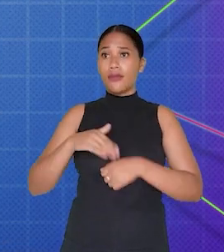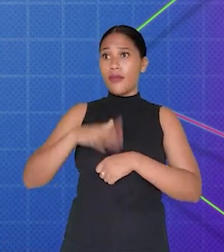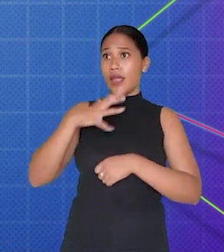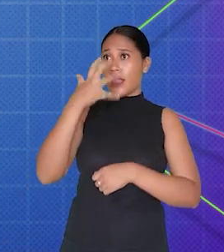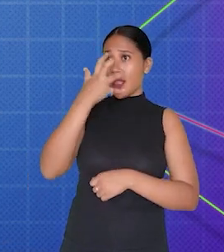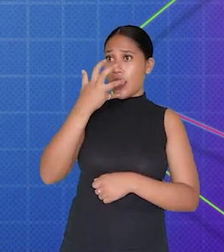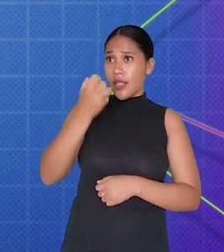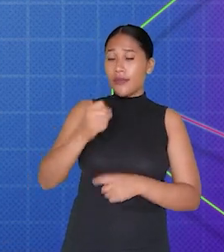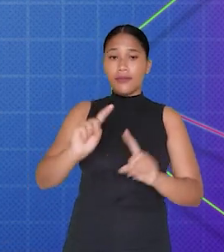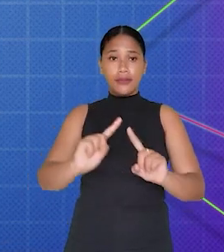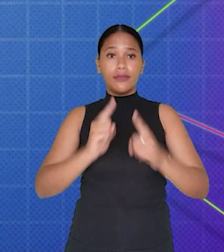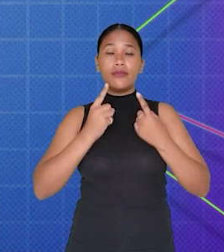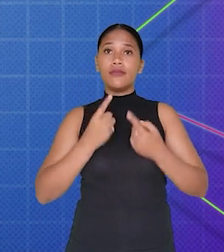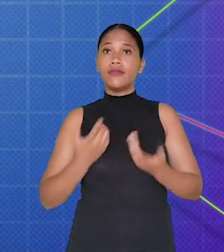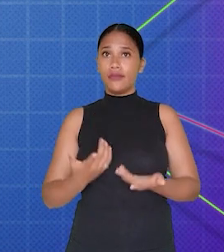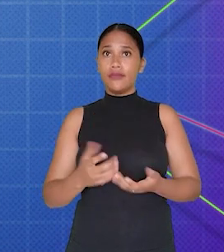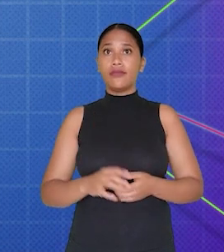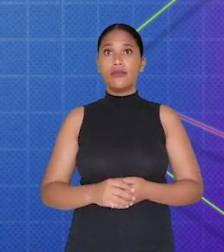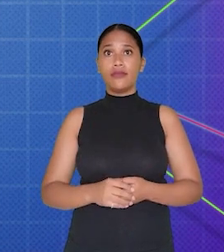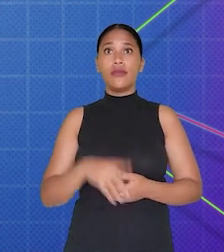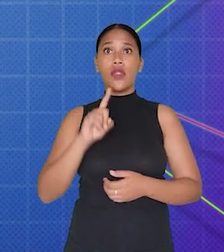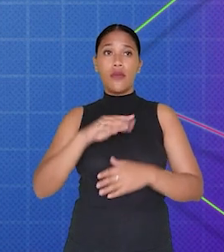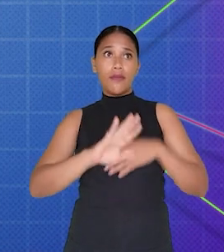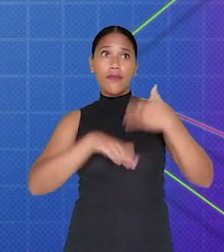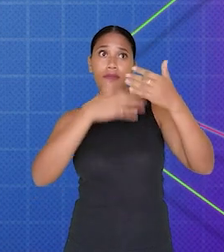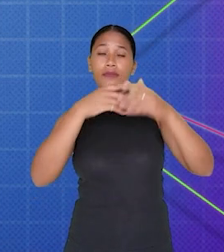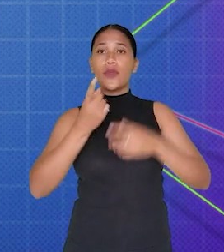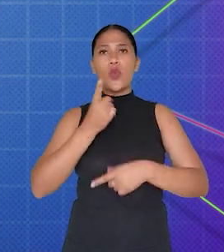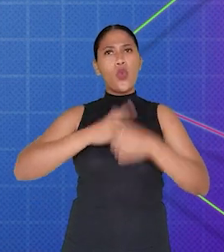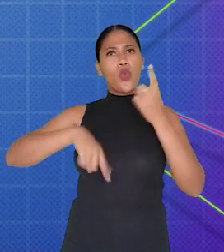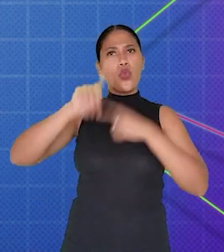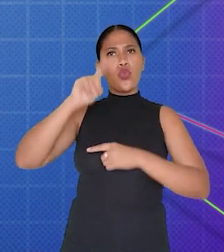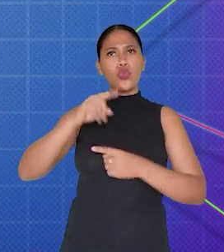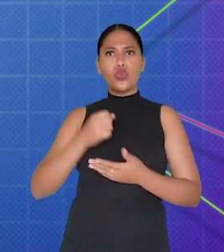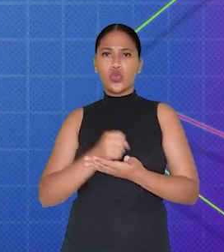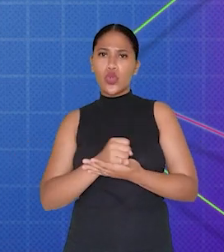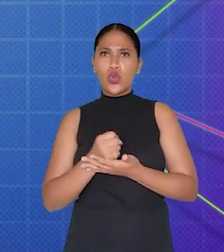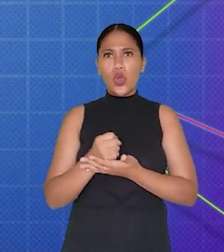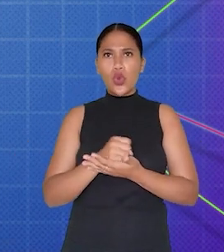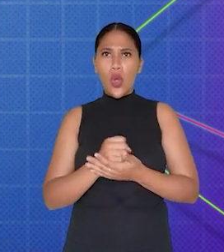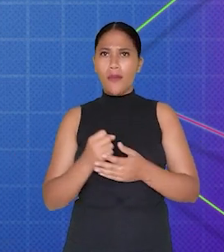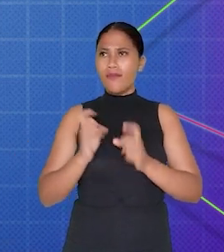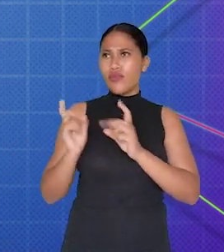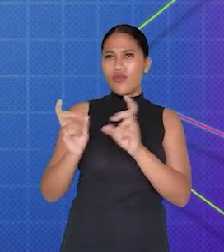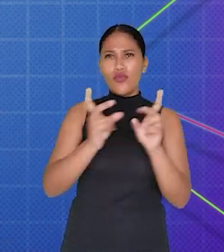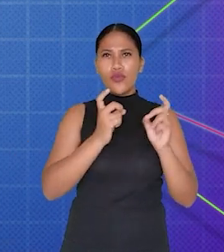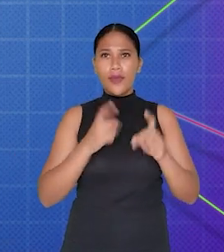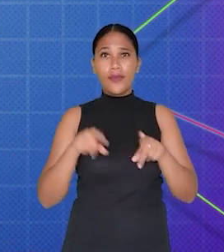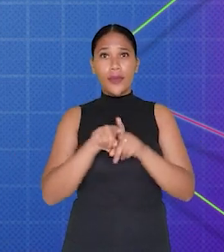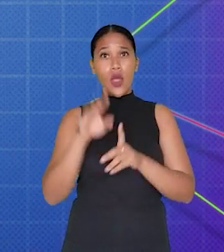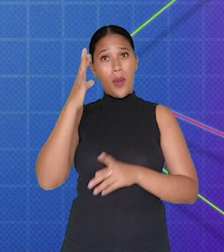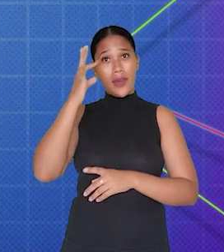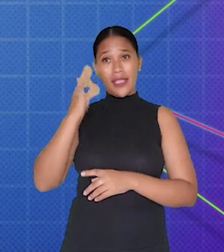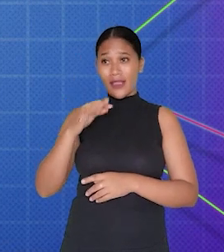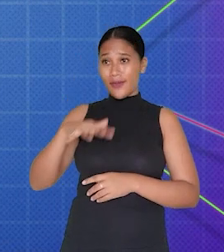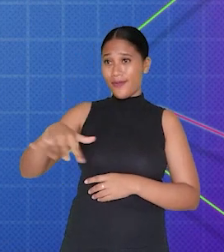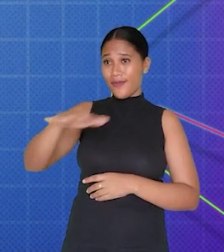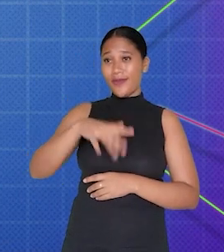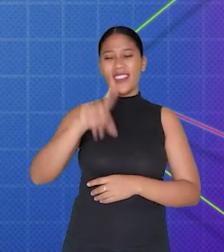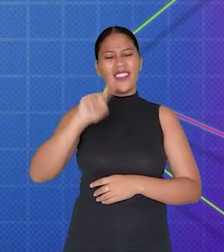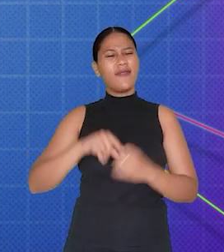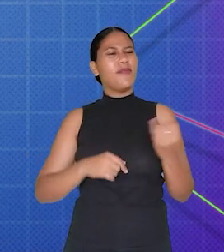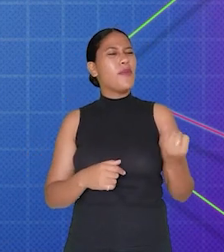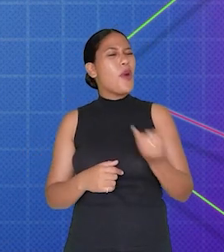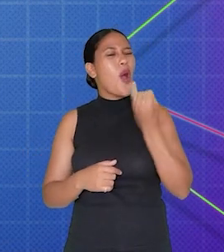utilizadas, tornando-o mais atraente e desafiador para os jogadores. Isso aumenta as chances de sucesso do jogo no mercado. A compreensão do público-alvo